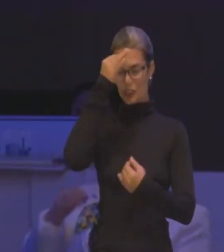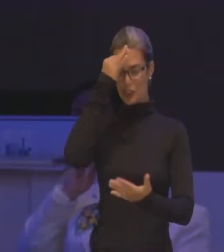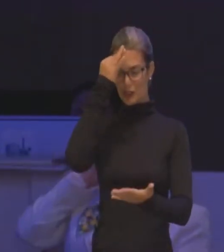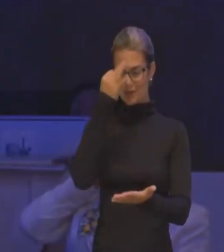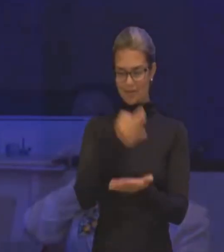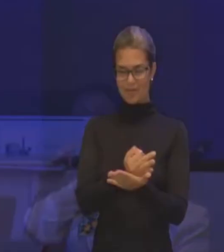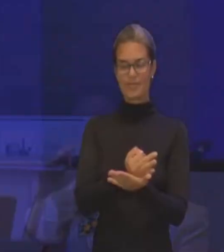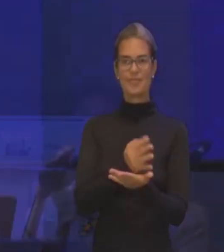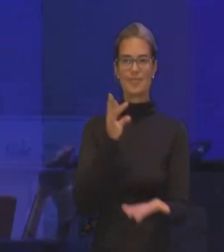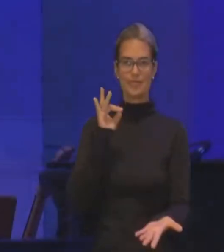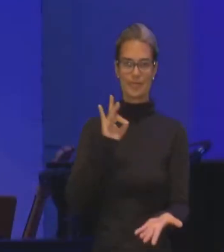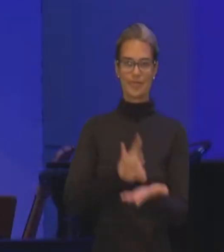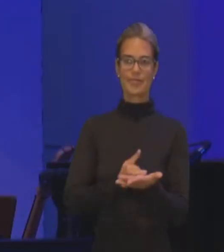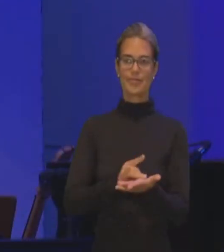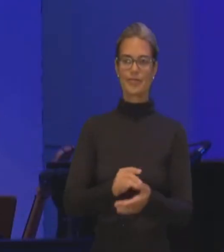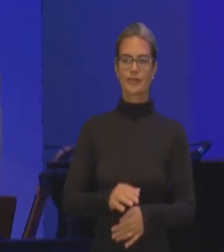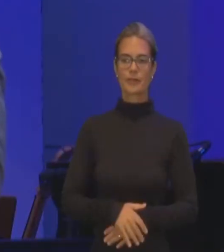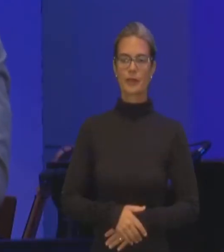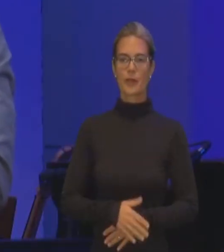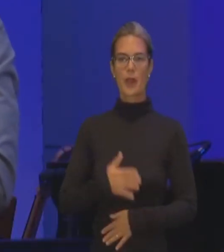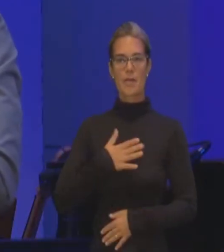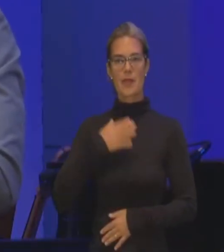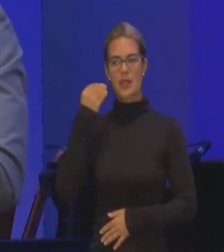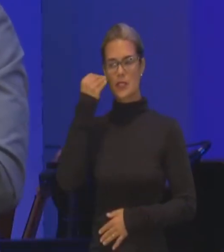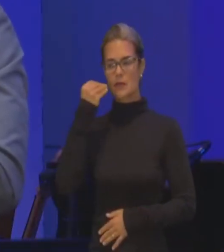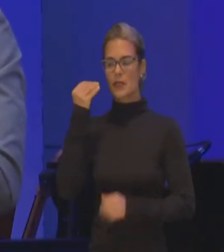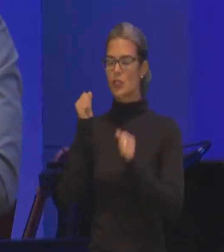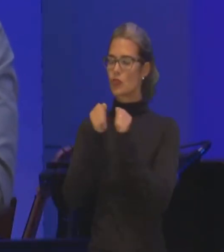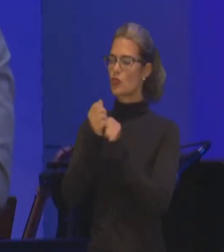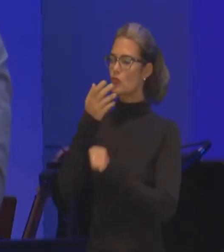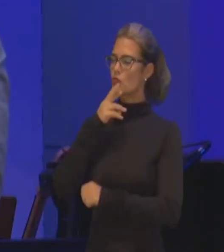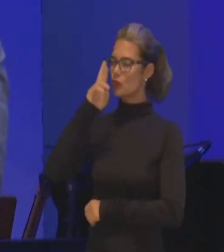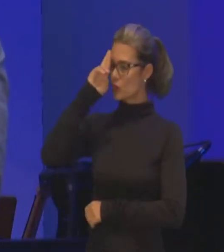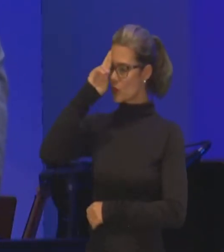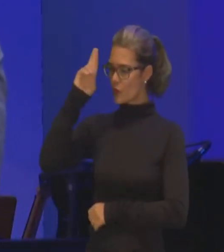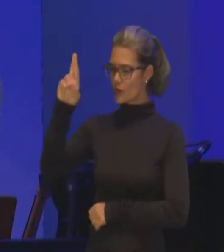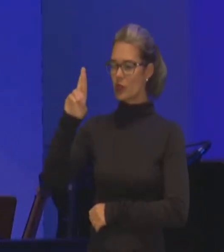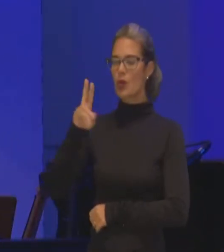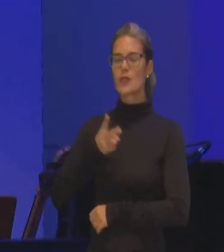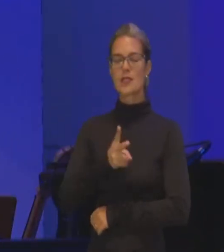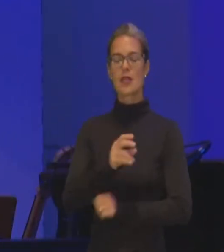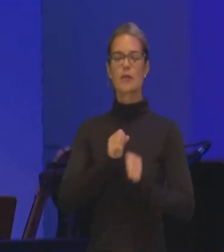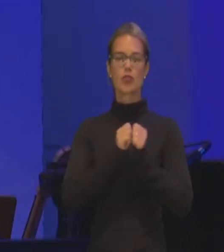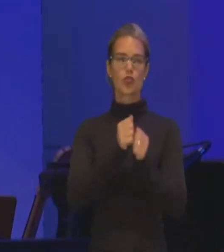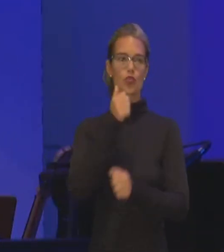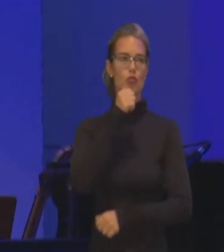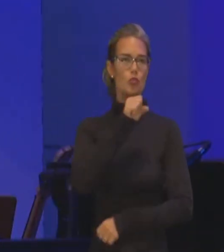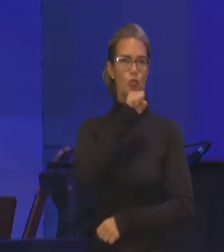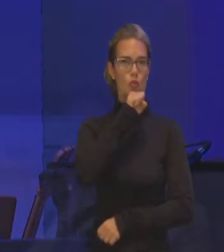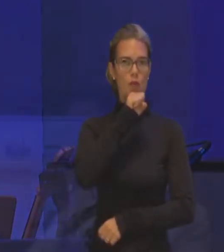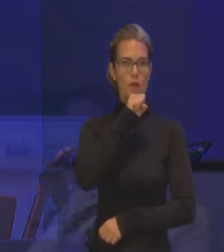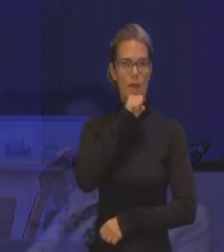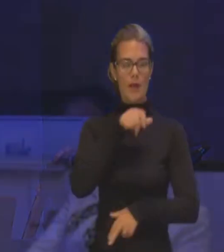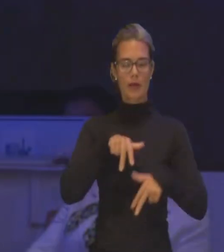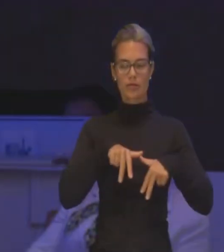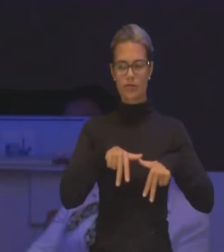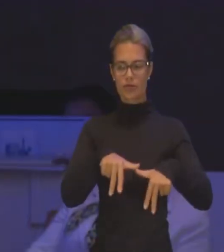A maioria das minhas experiências com o Senhor foram ao seu lado, caminhando com ela para a